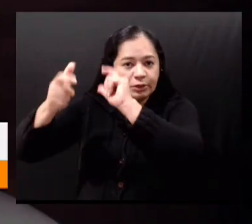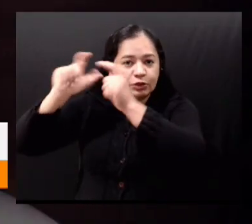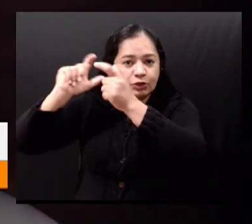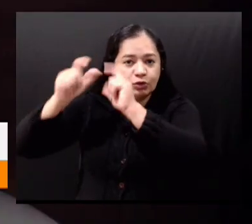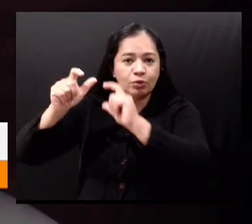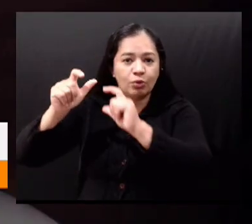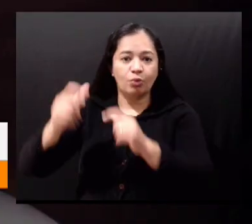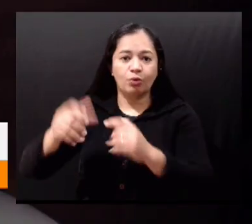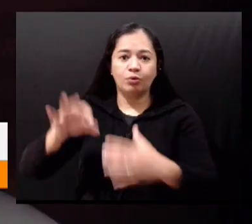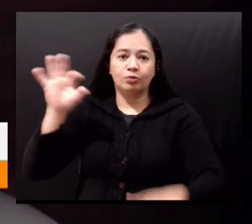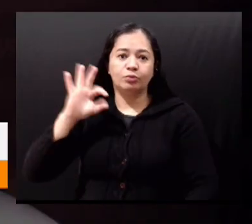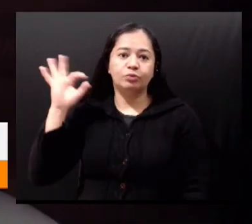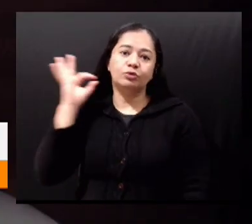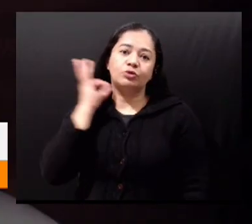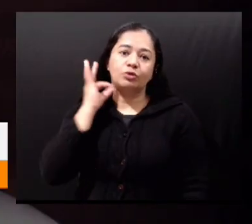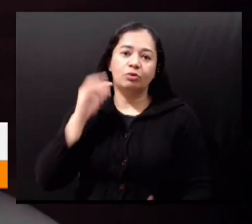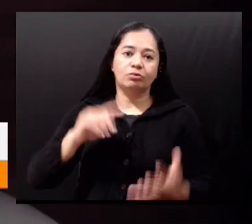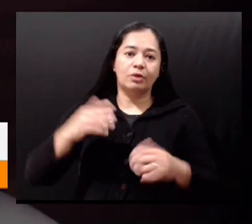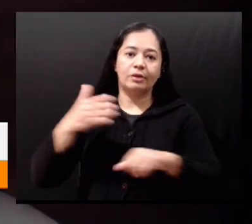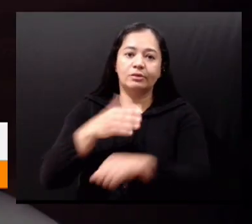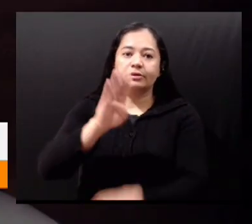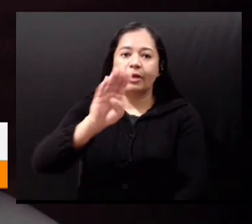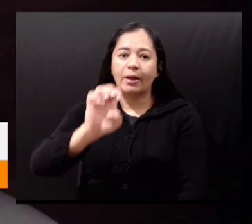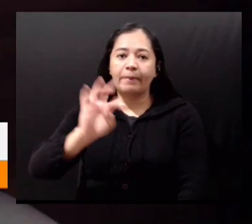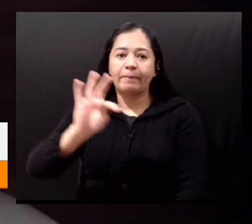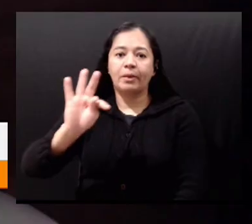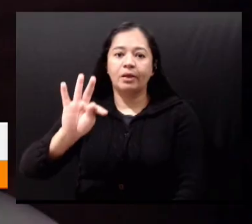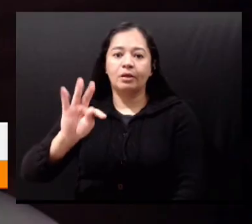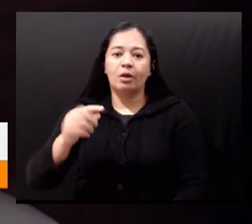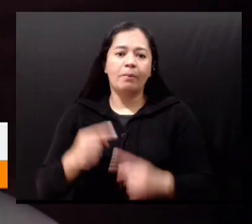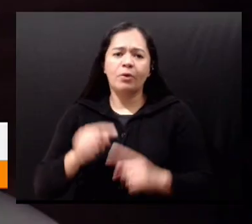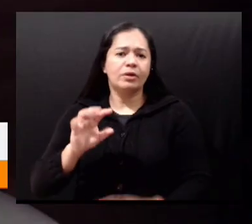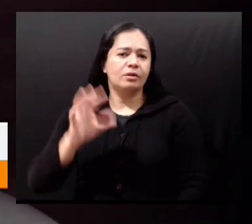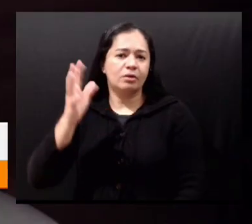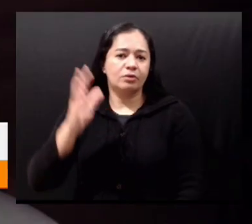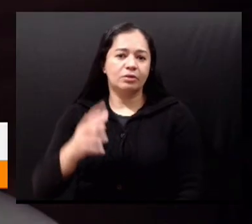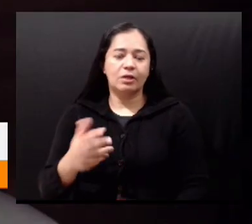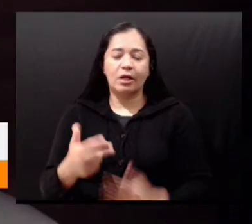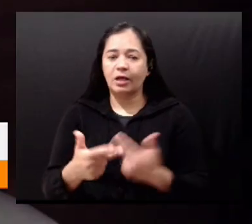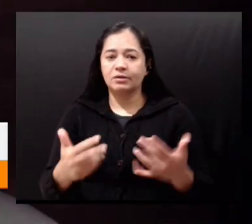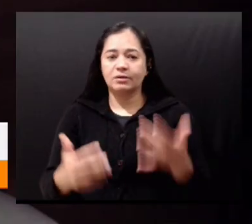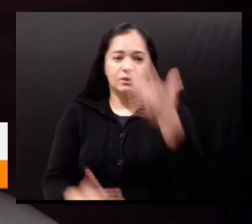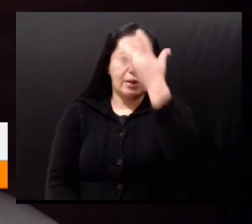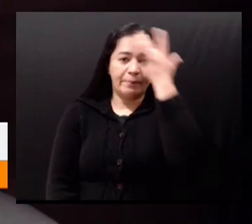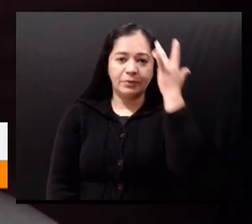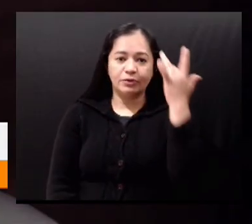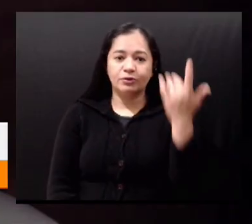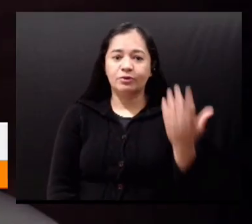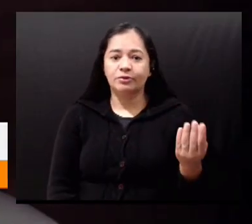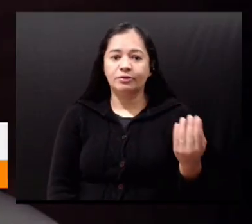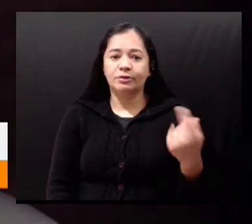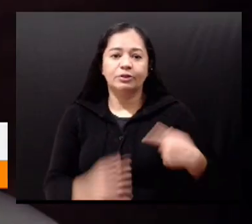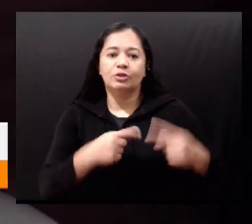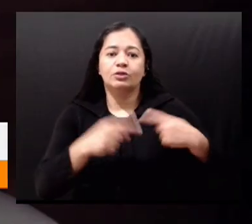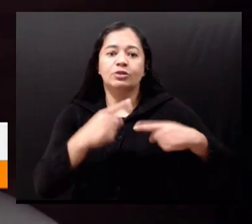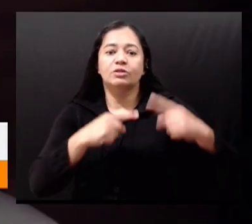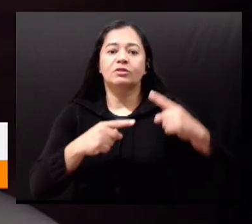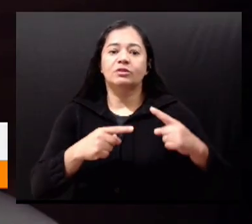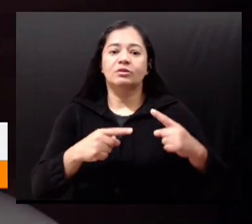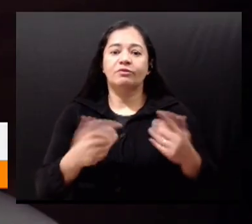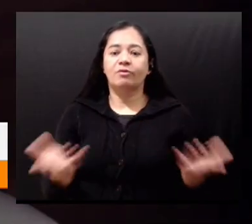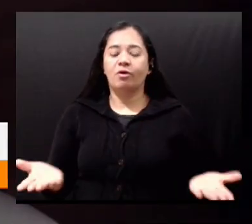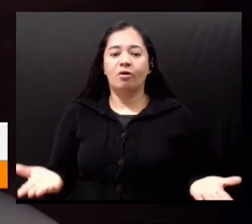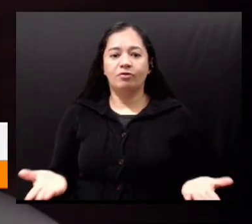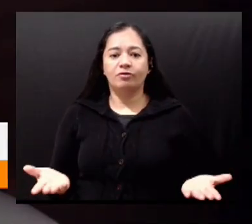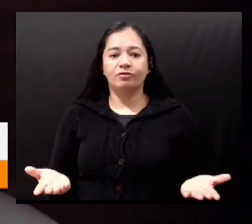bets, etc. Uhum, E por que acontece isso? Porque às vezes a pessoa não tem condição de desenvolver esse consumo exagerado por conta